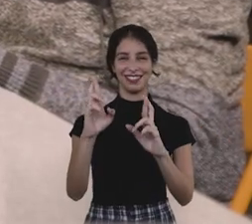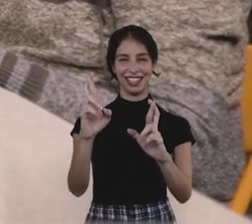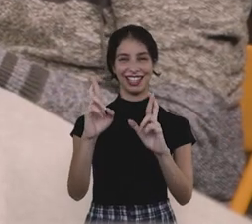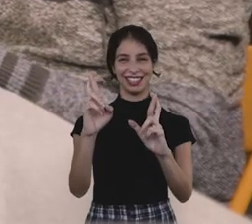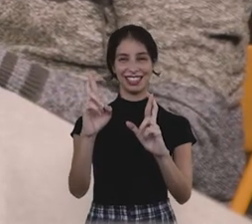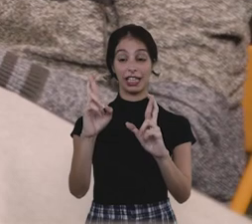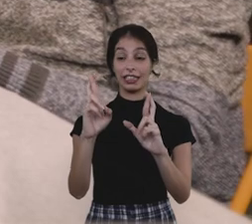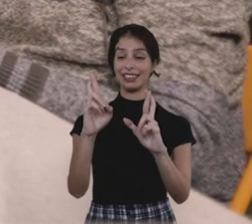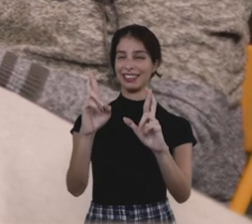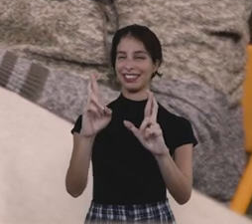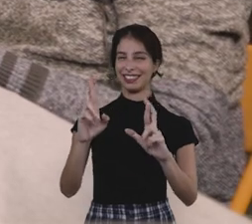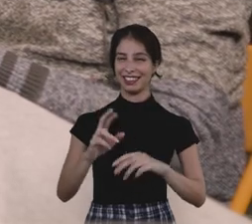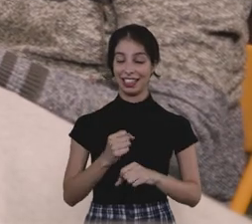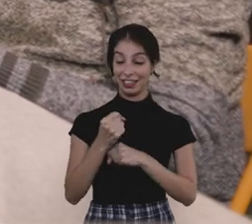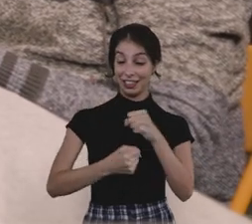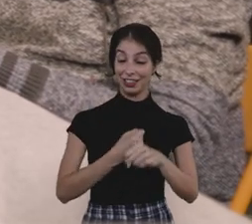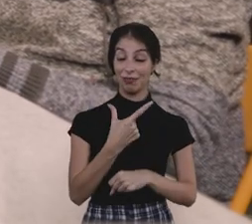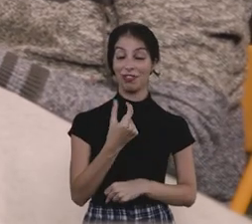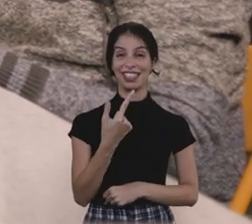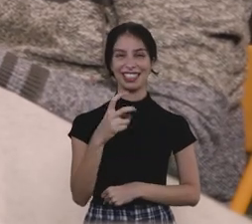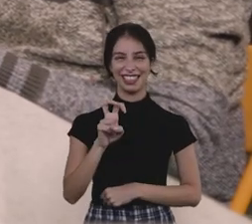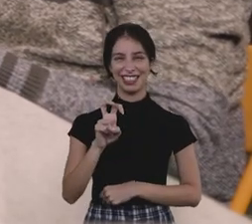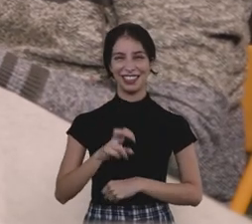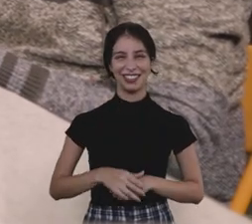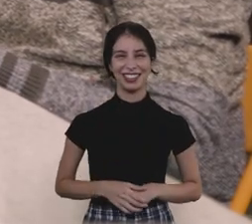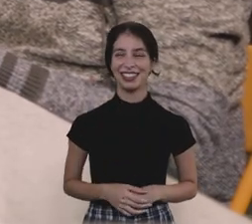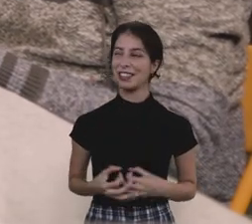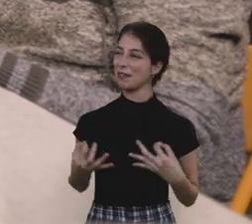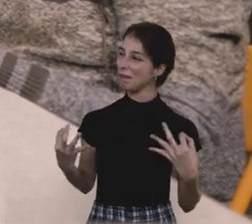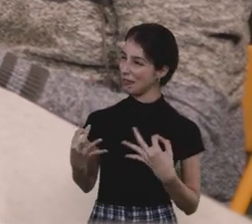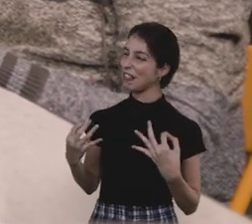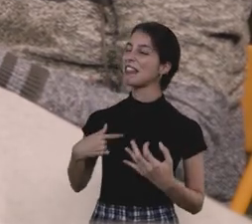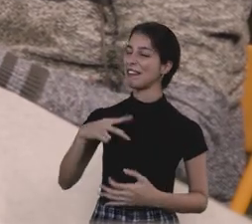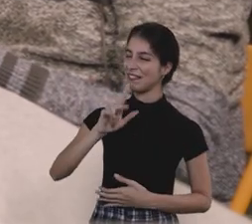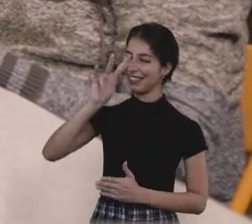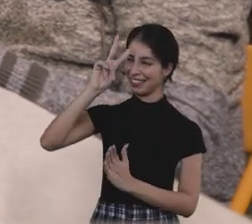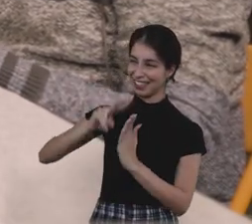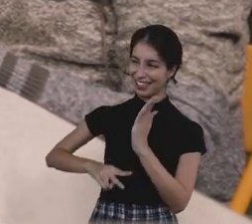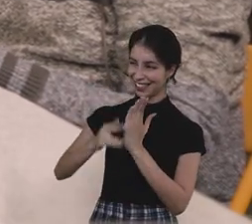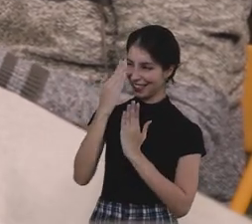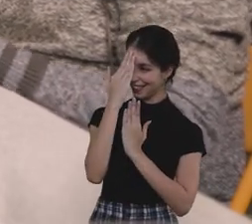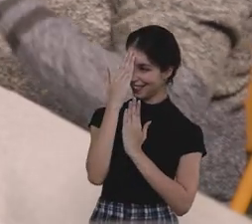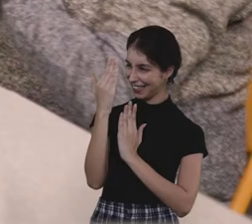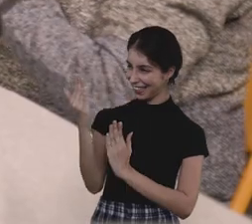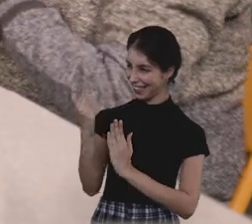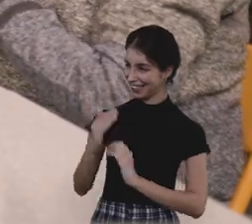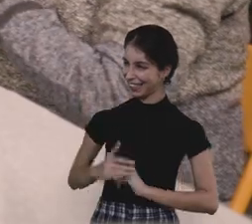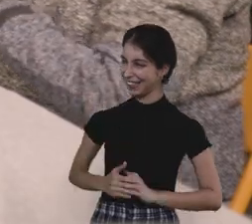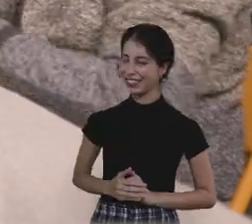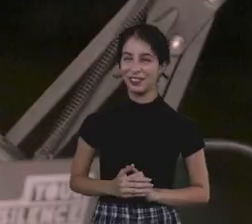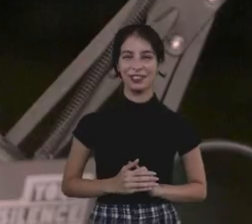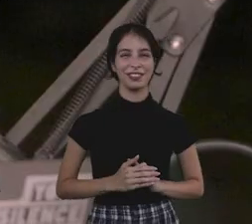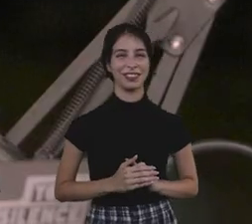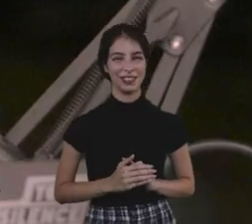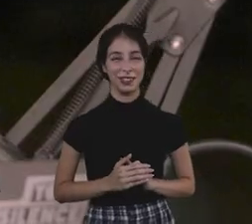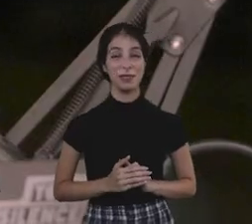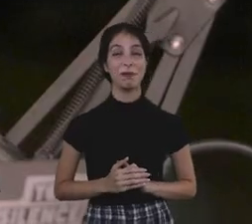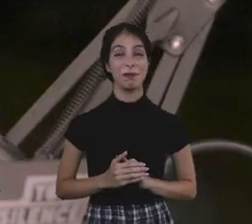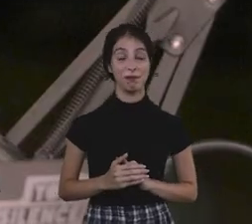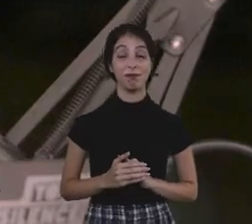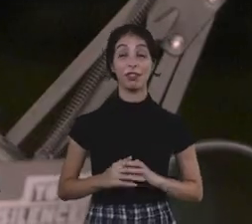linda esperança a gente planta em 2025 perfeita lerei Obrigada Alexandre